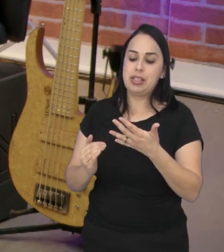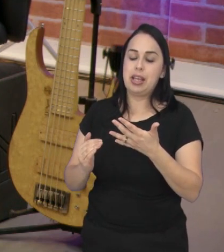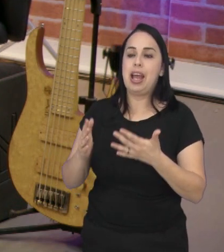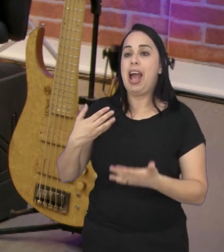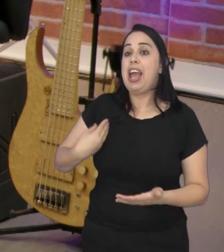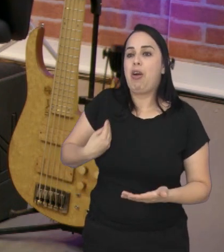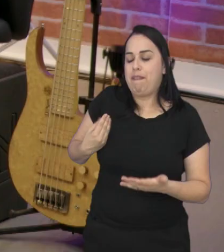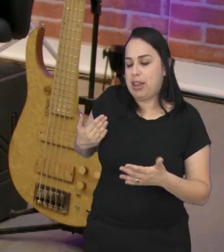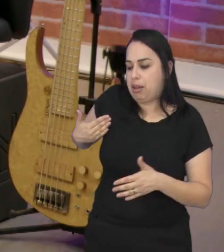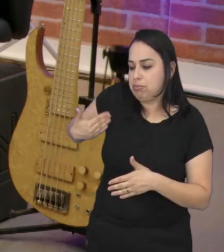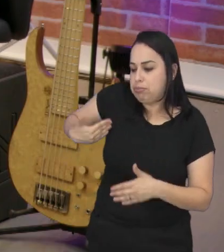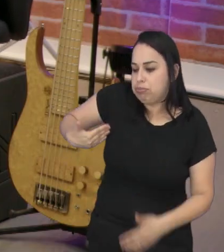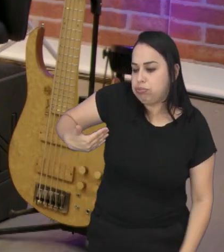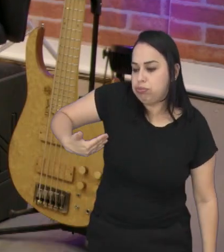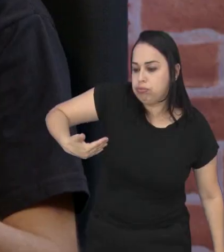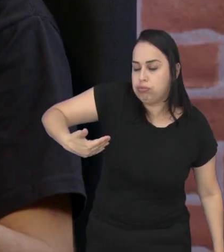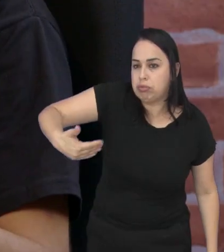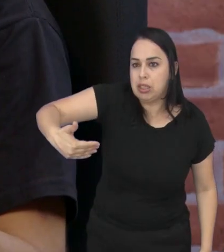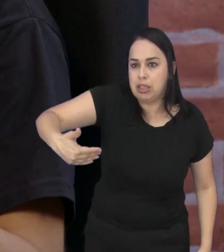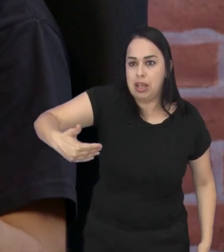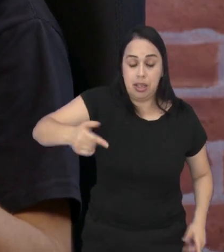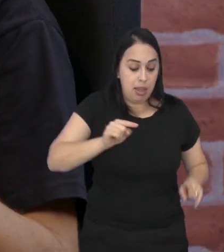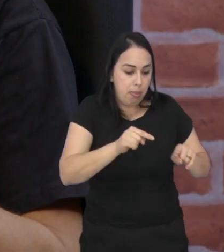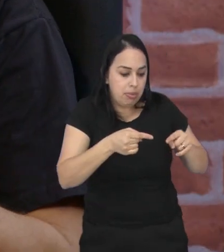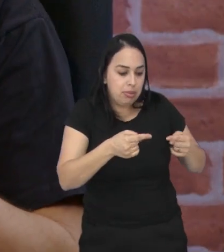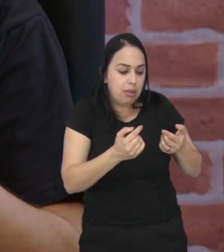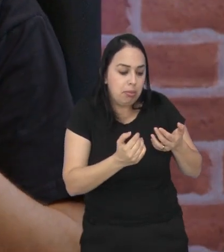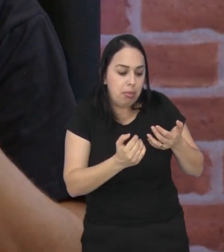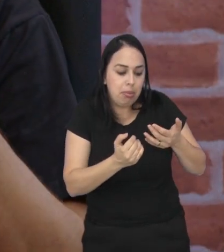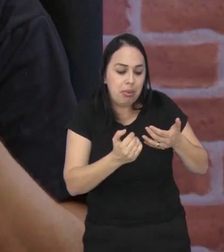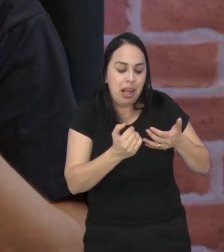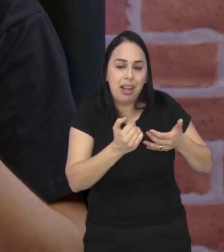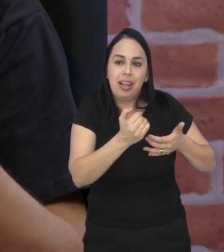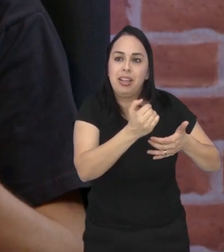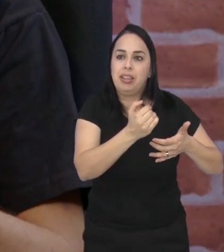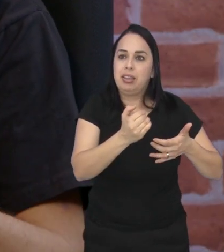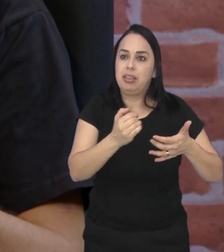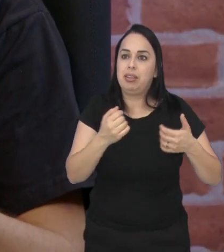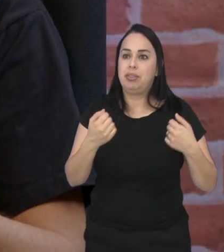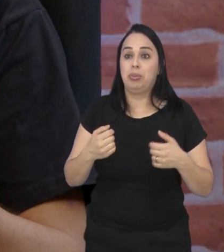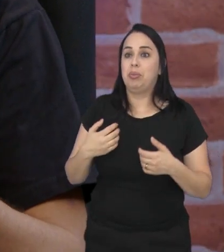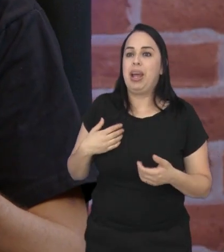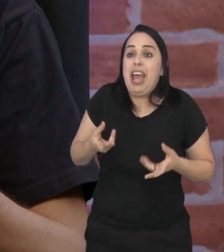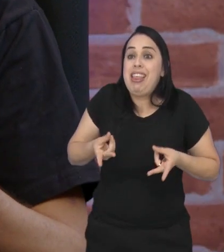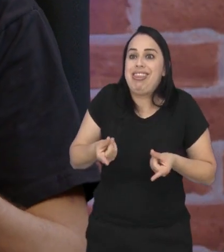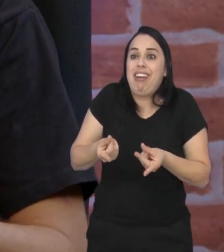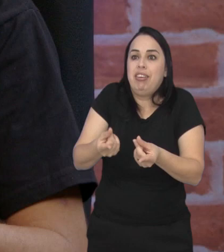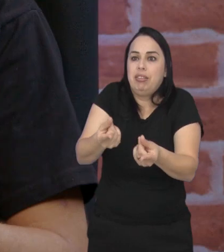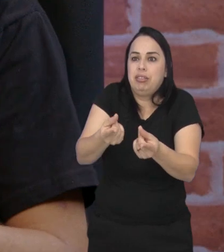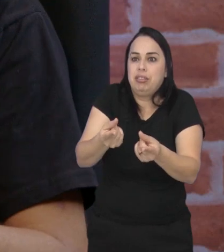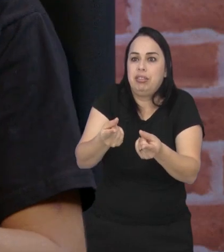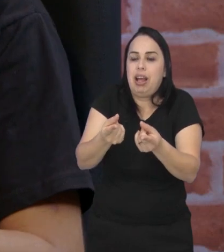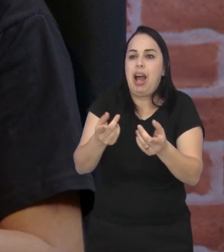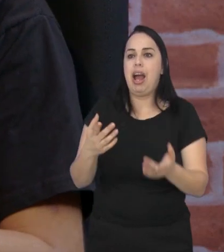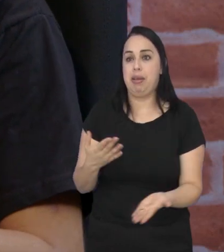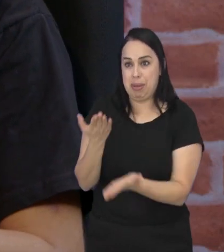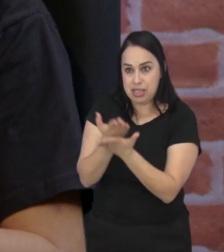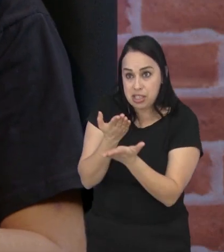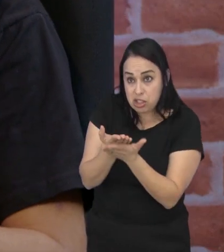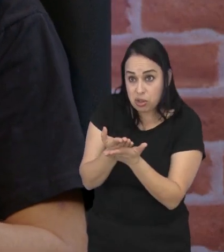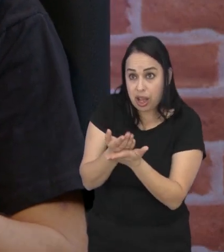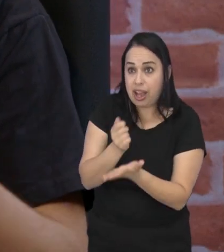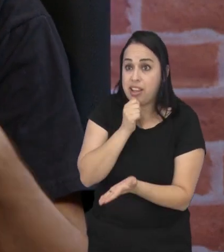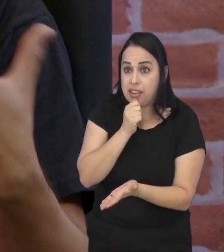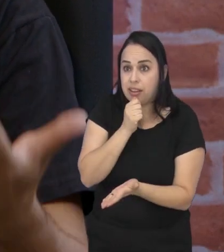do meu estágio. Né? A vida é uma jornada. Então, quando você está se dedicando a algo, isso não tem fim.